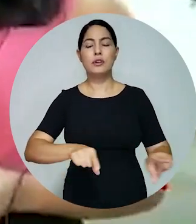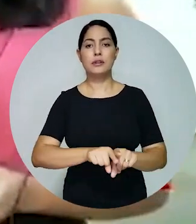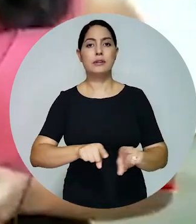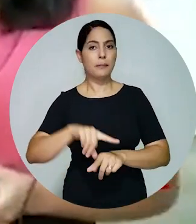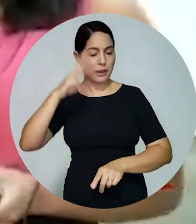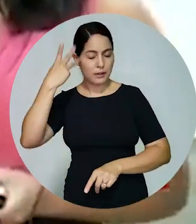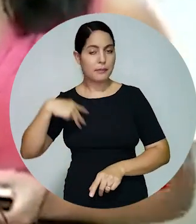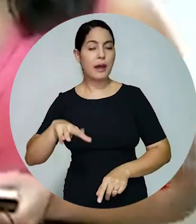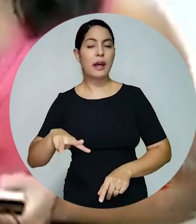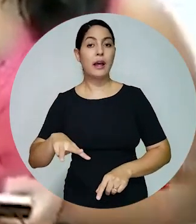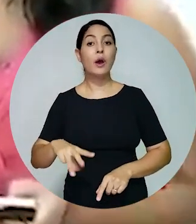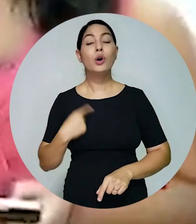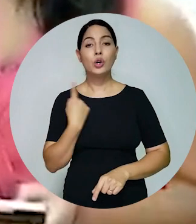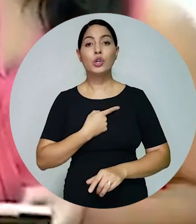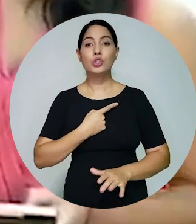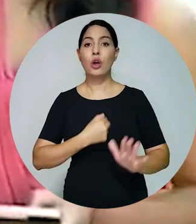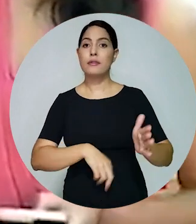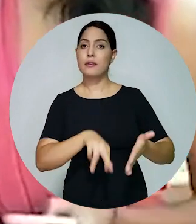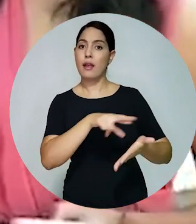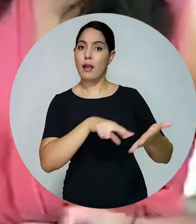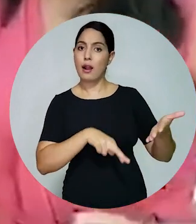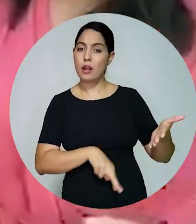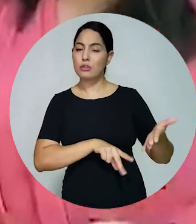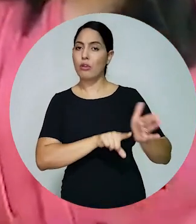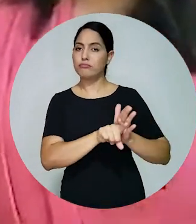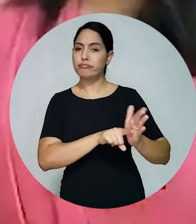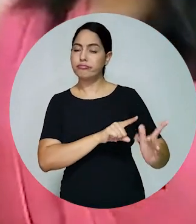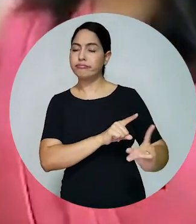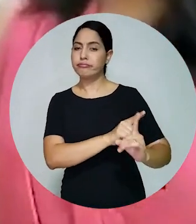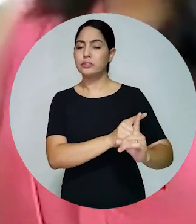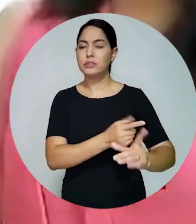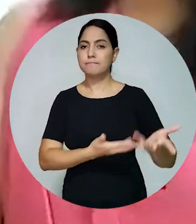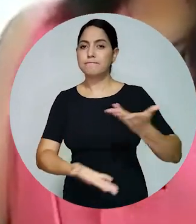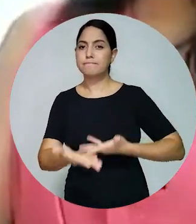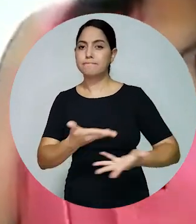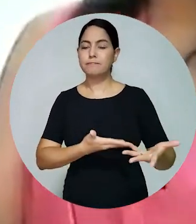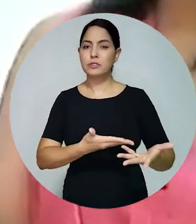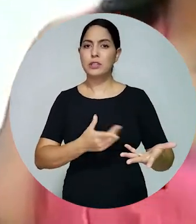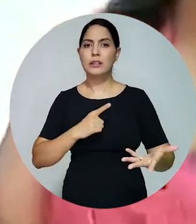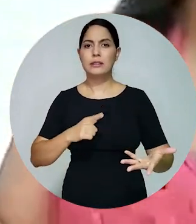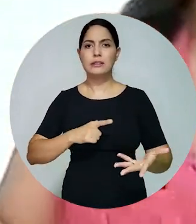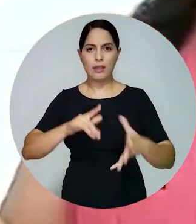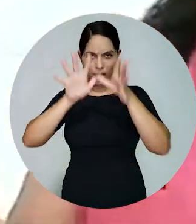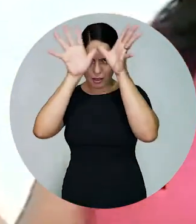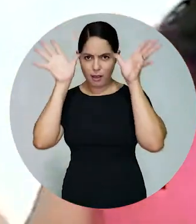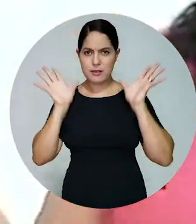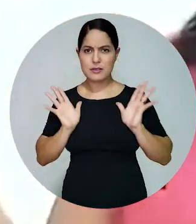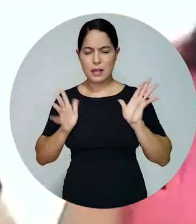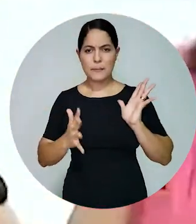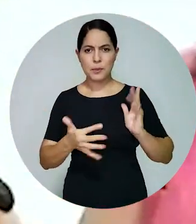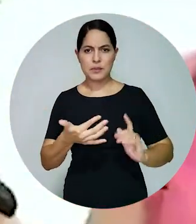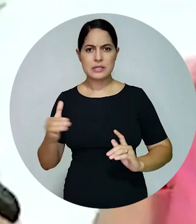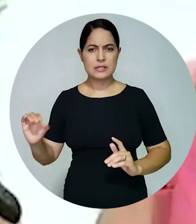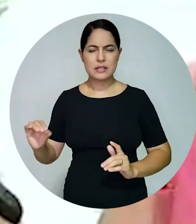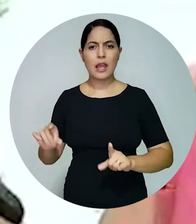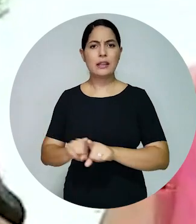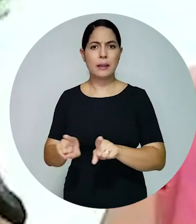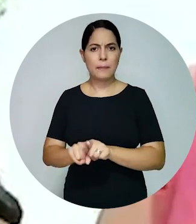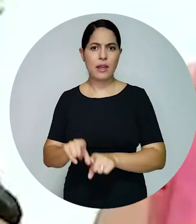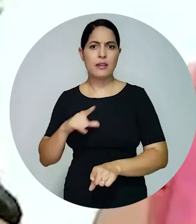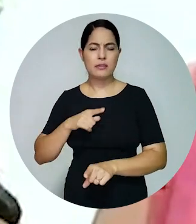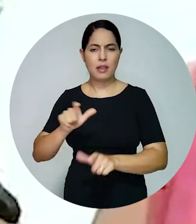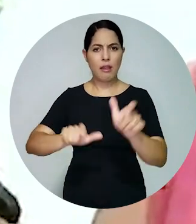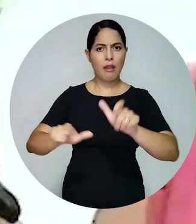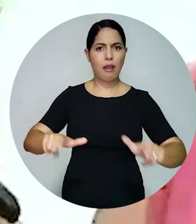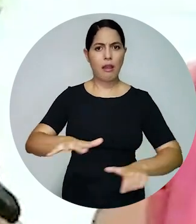passado quanto nesse ano, e foi através desse diagnóstico, desse relatório, desse momento de escuta, junto a mais de 100 caciques, a mais de